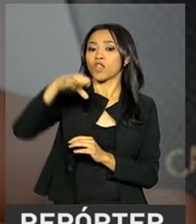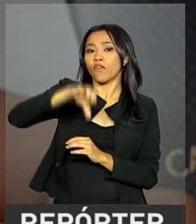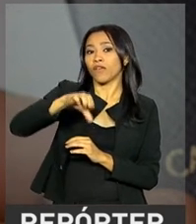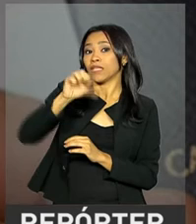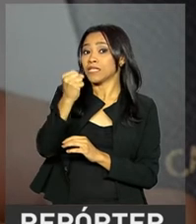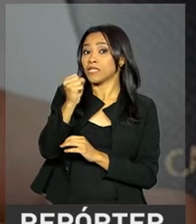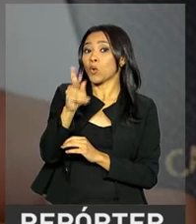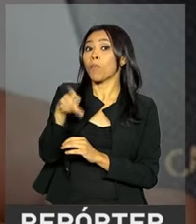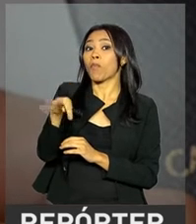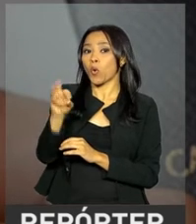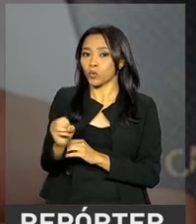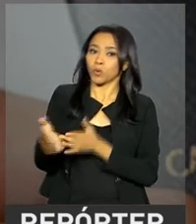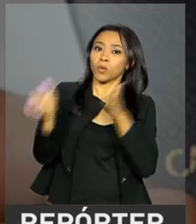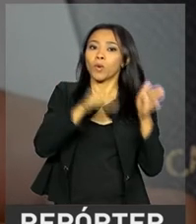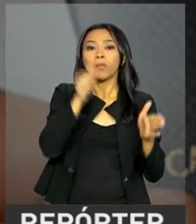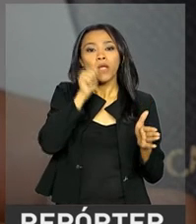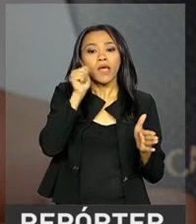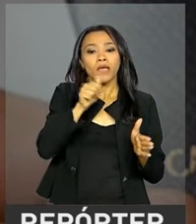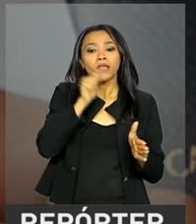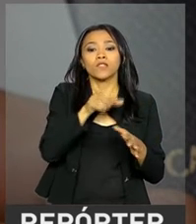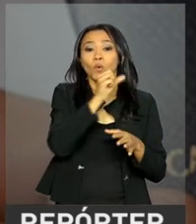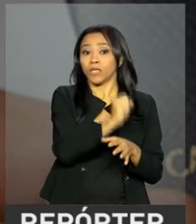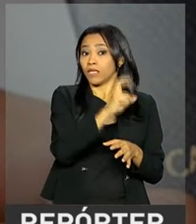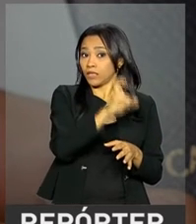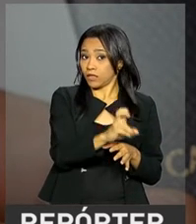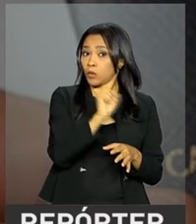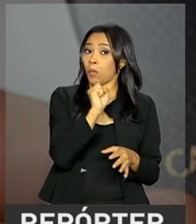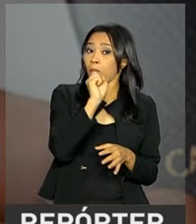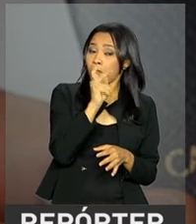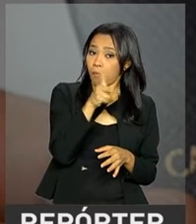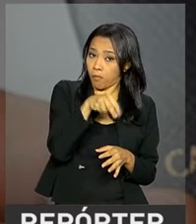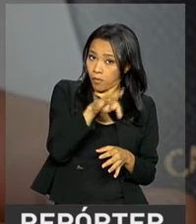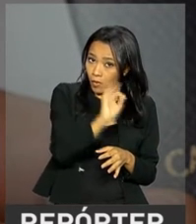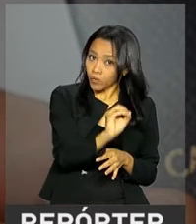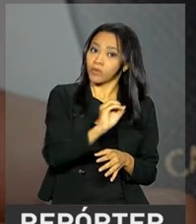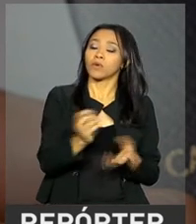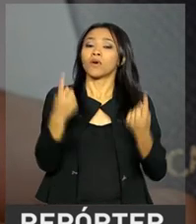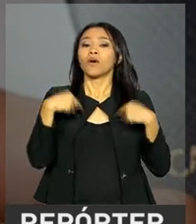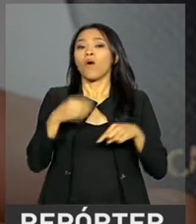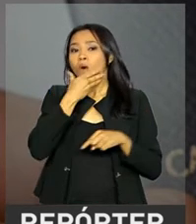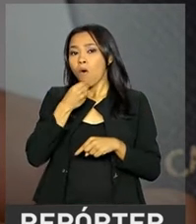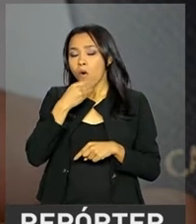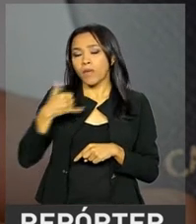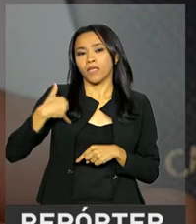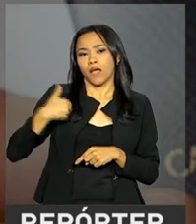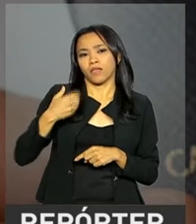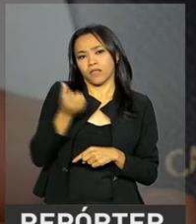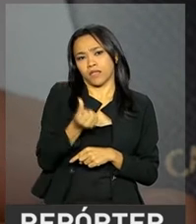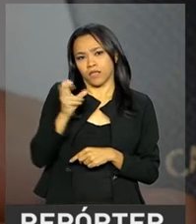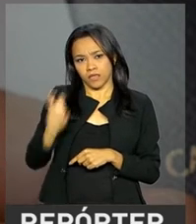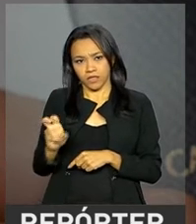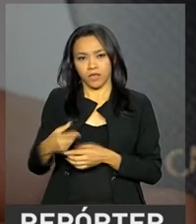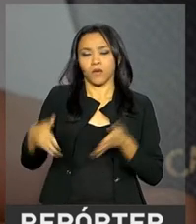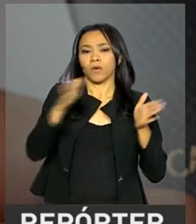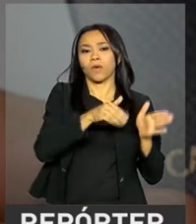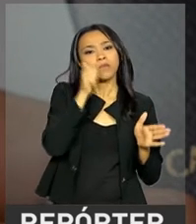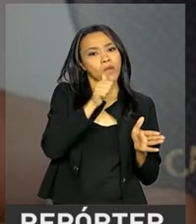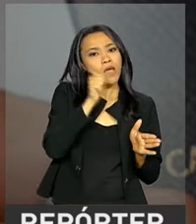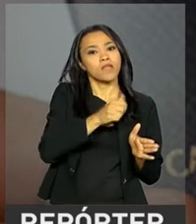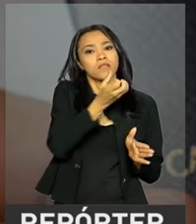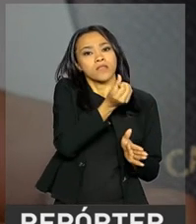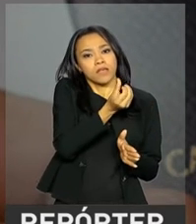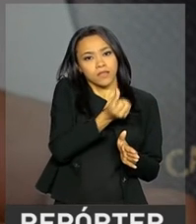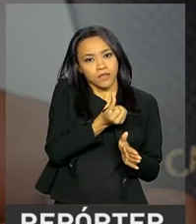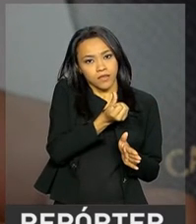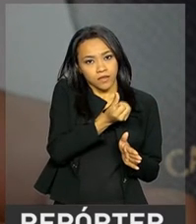e mulheres 85 pontos. Homens ainda podem se aposentar aos 65 anos e mulheres aos 60 anos